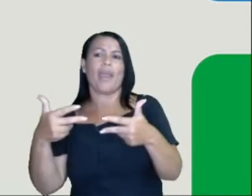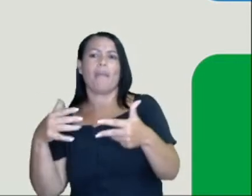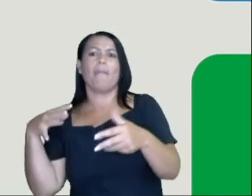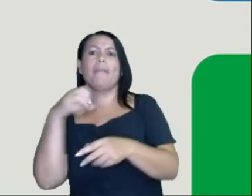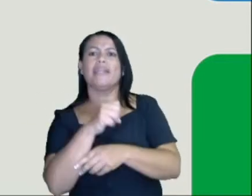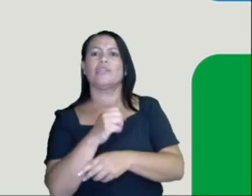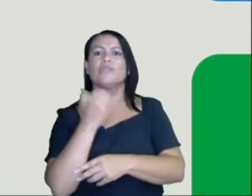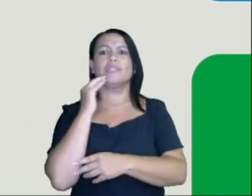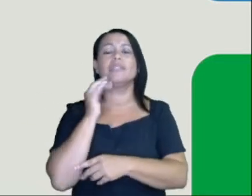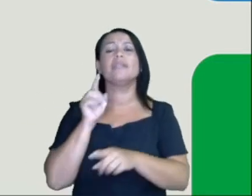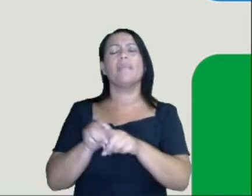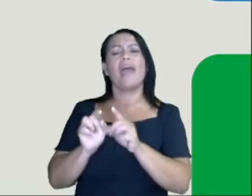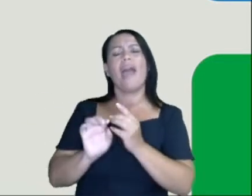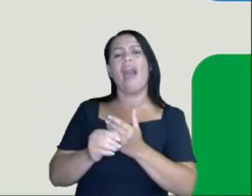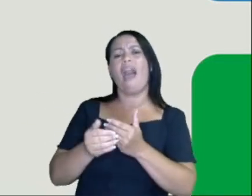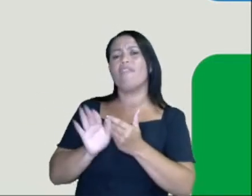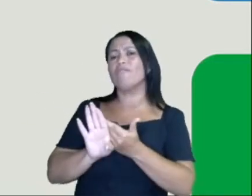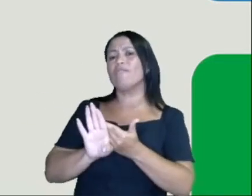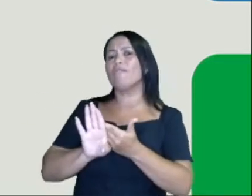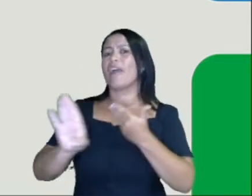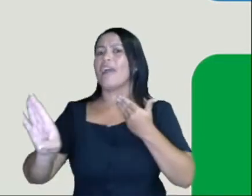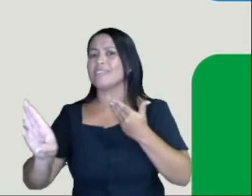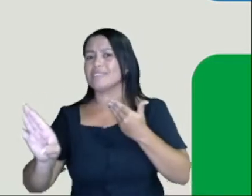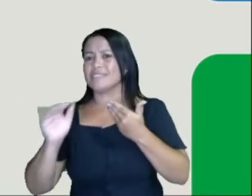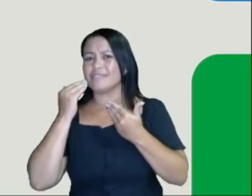um pulgão, ele afasta a joaninha.